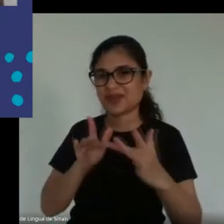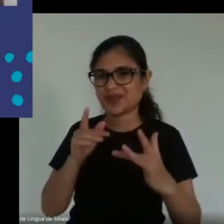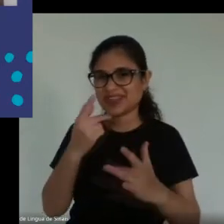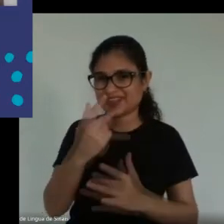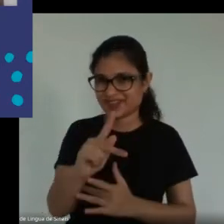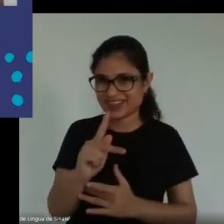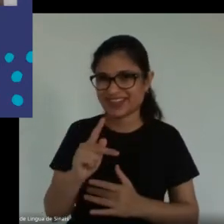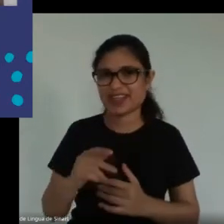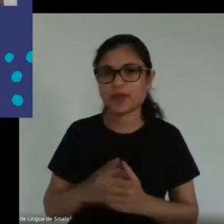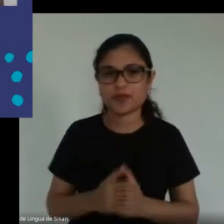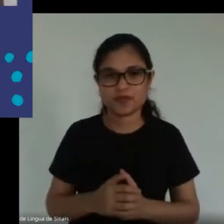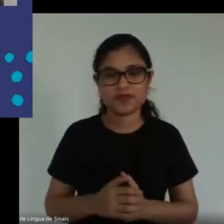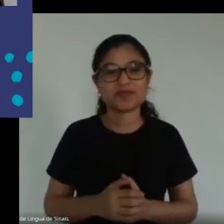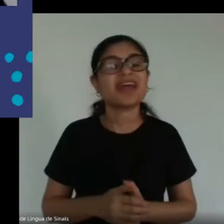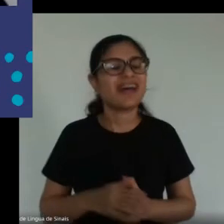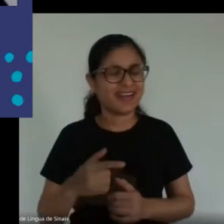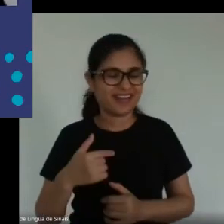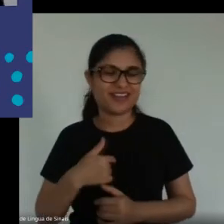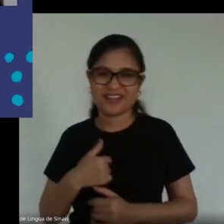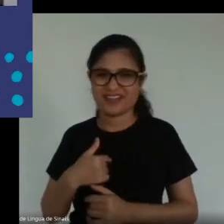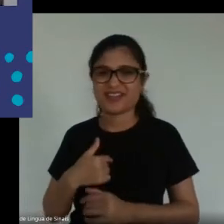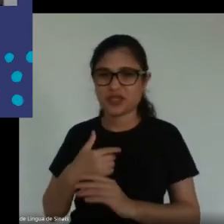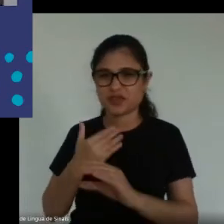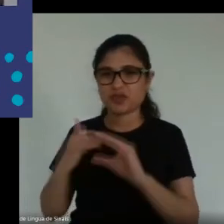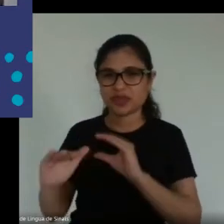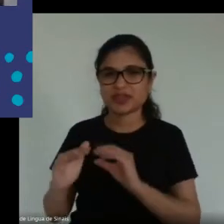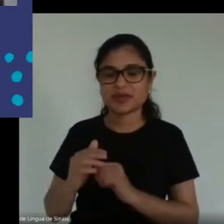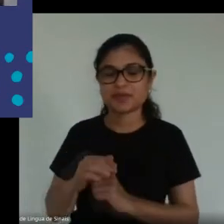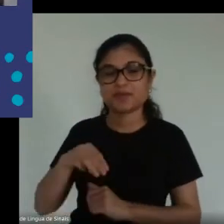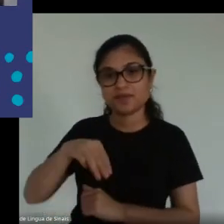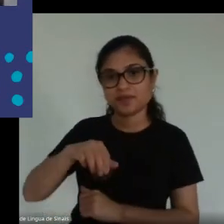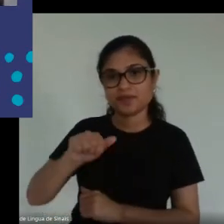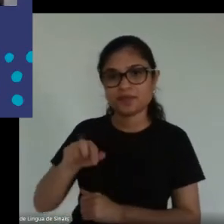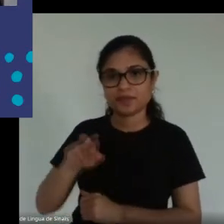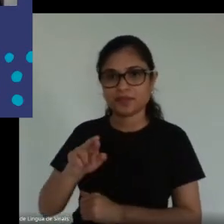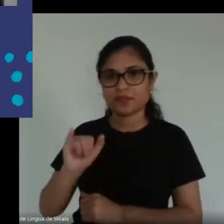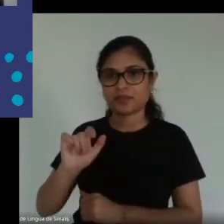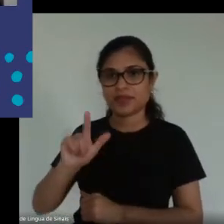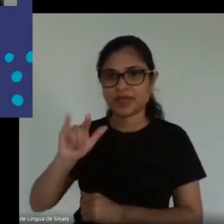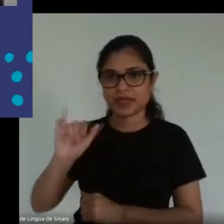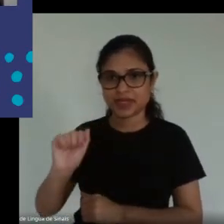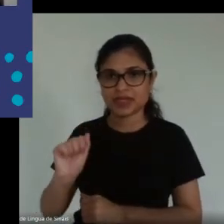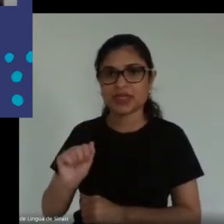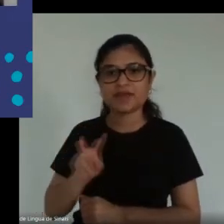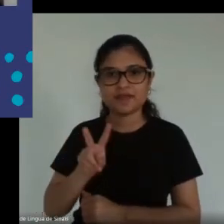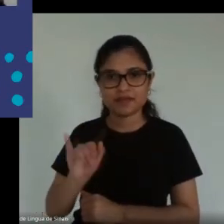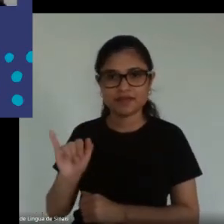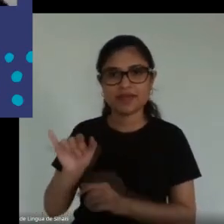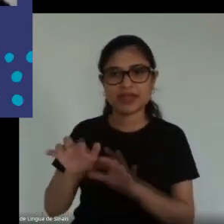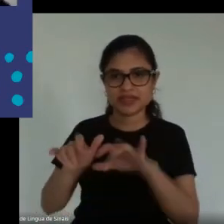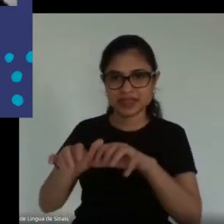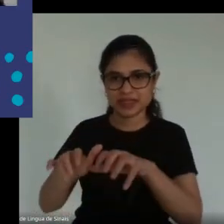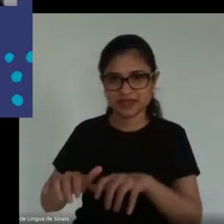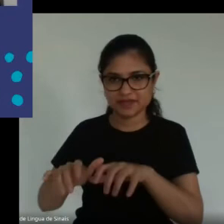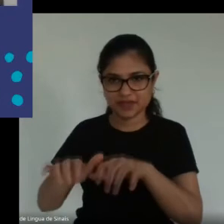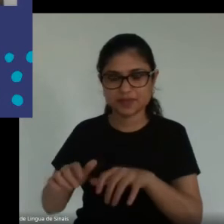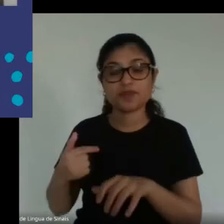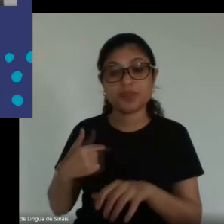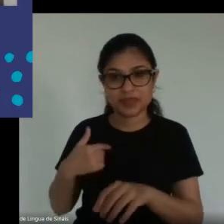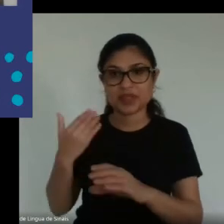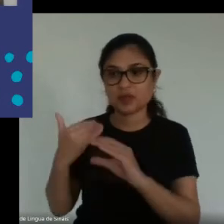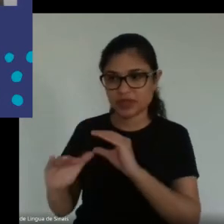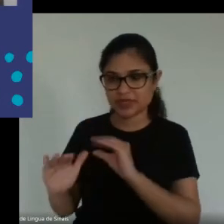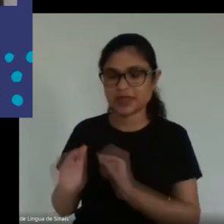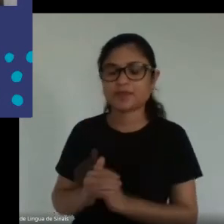Então, o pessoal gostou bastante. Vou mandar. A Marília vai escrever aqui, eu vou pôr para vocês. Espera aí. Vou mandar assim.